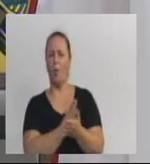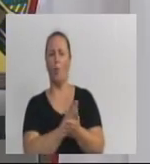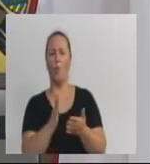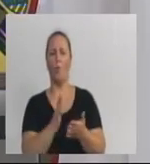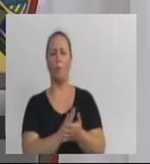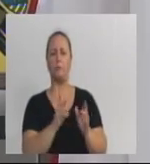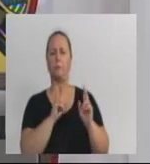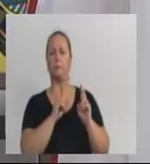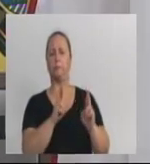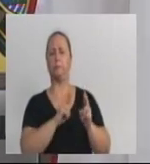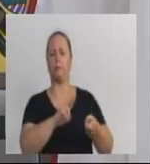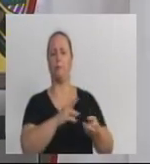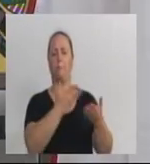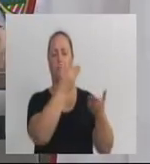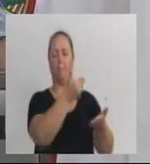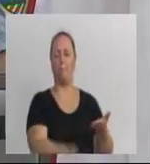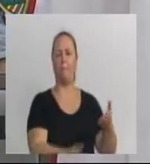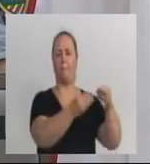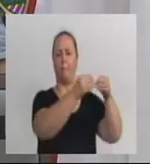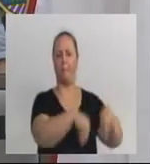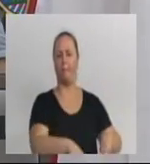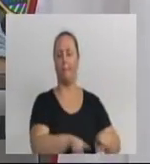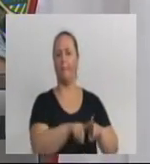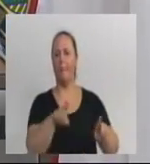E esses poucos apostam porque a aposta